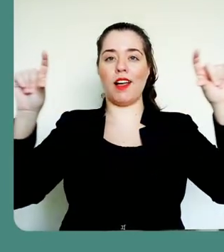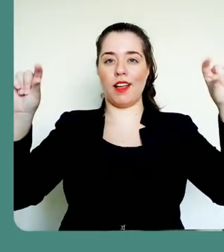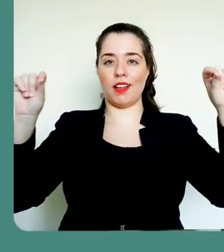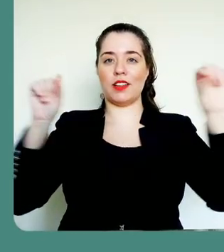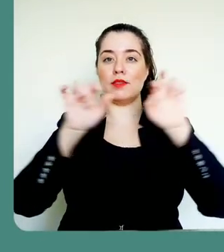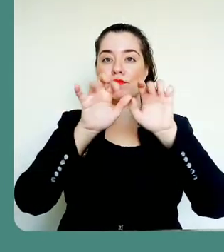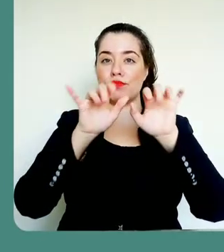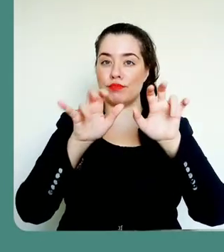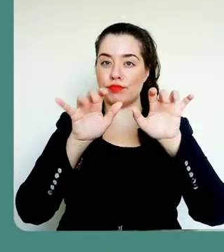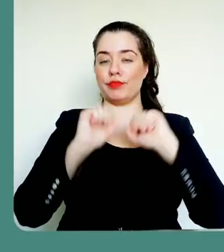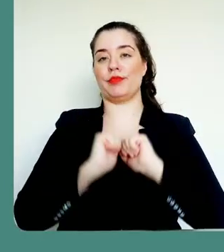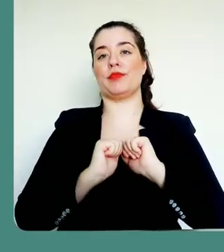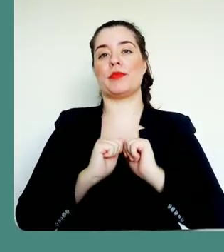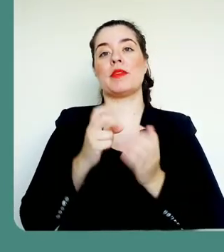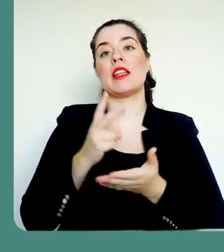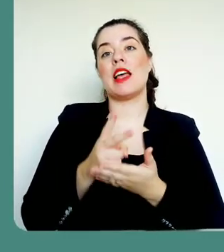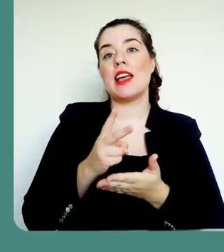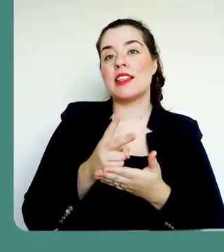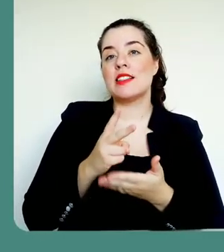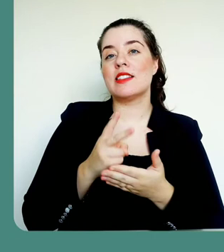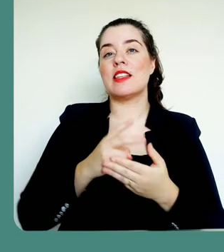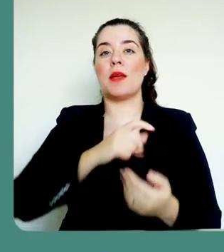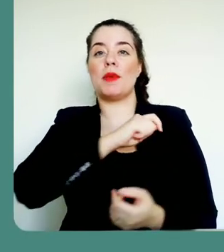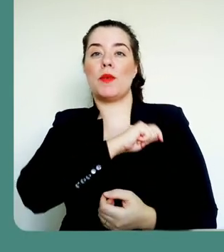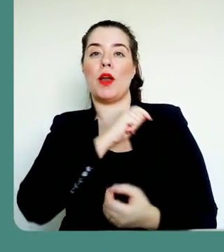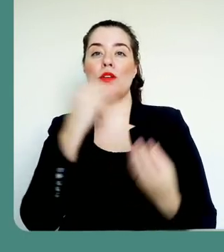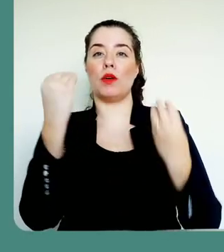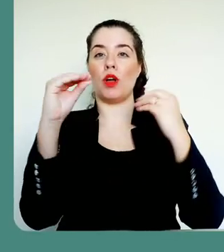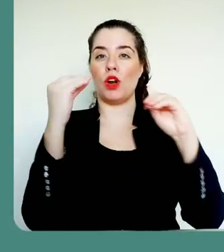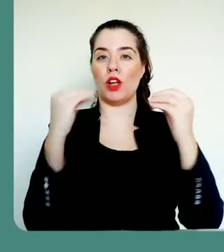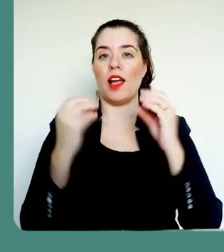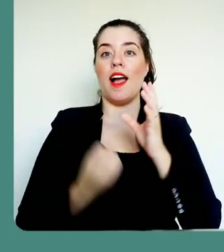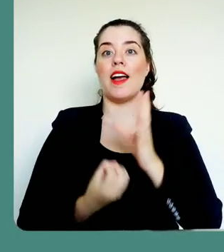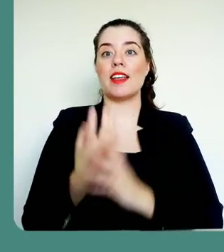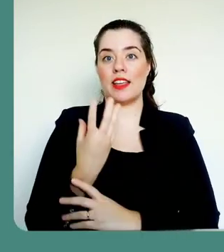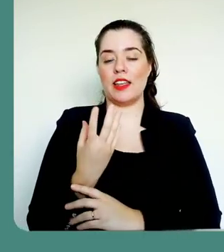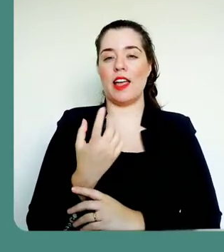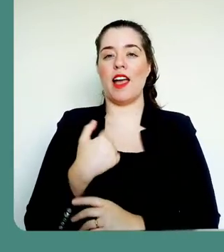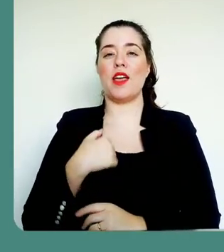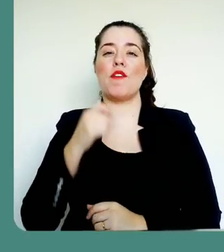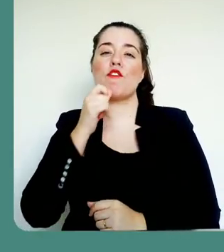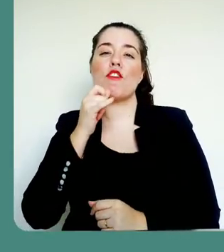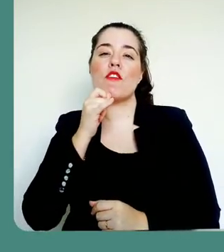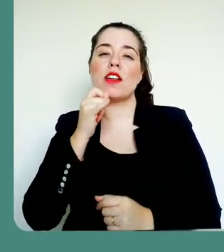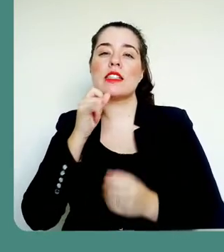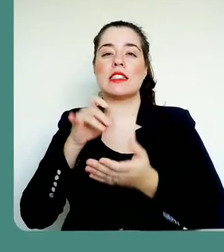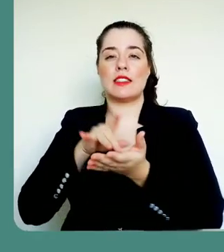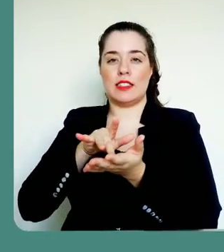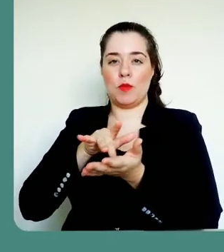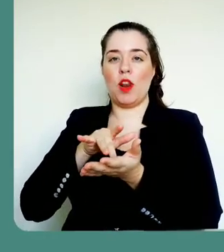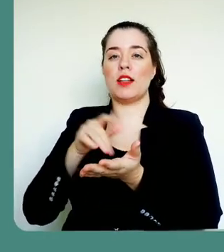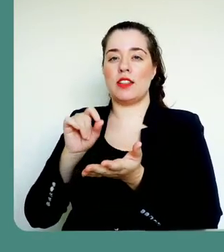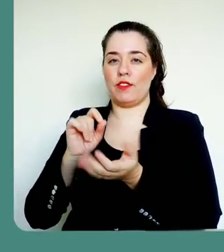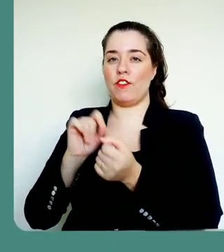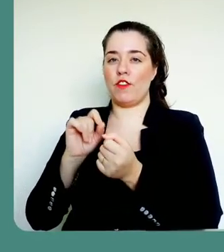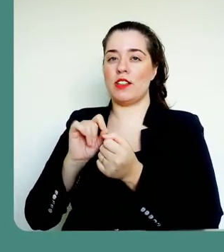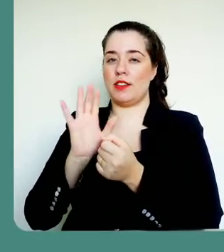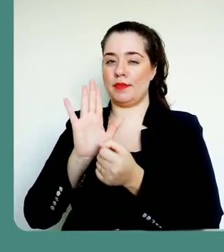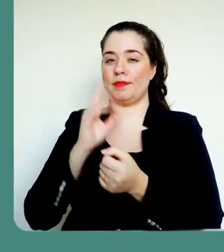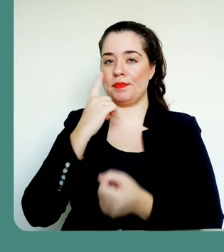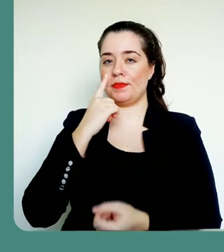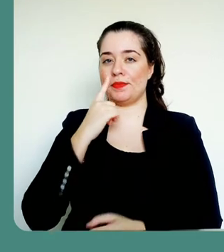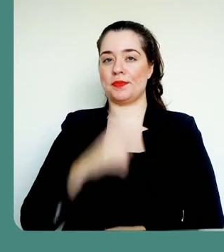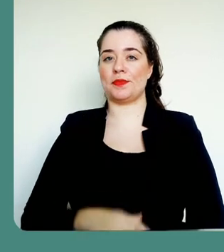neste campo, e cada vez que ele fizer alguma submissão, a nuvem de palavras será gerada. Eu vou fazer aqui uma simulação.